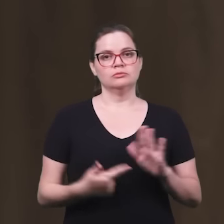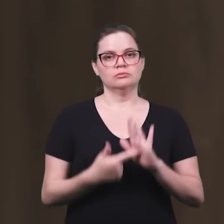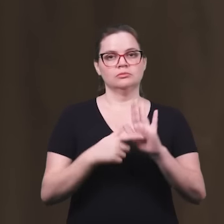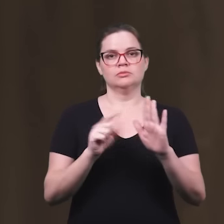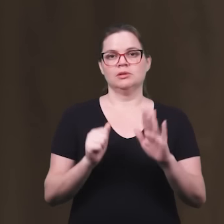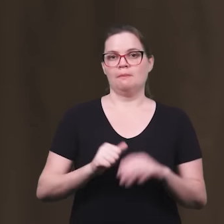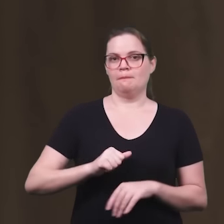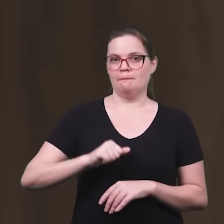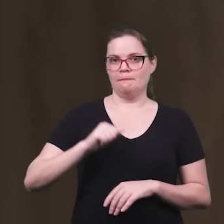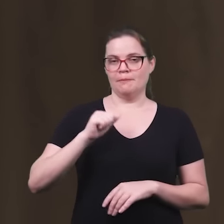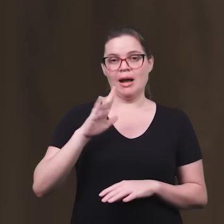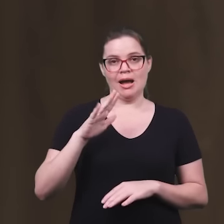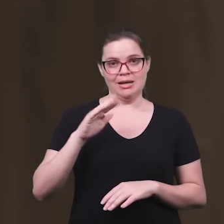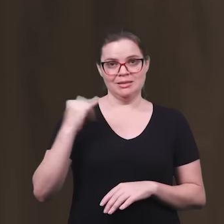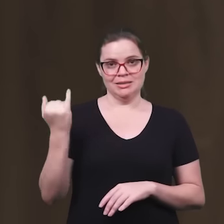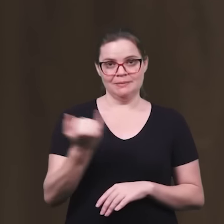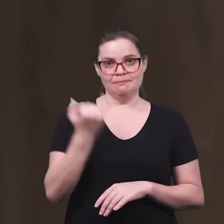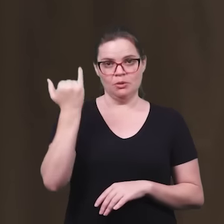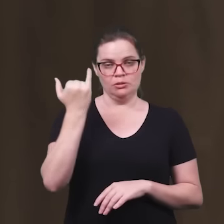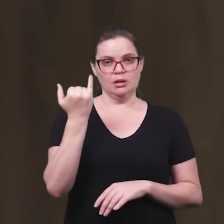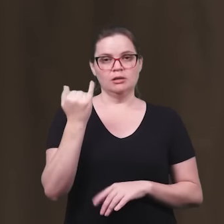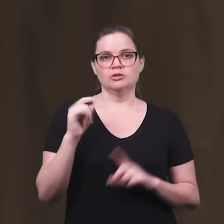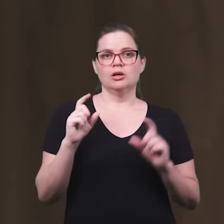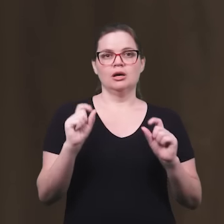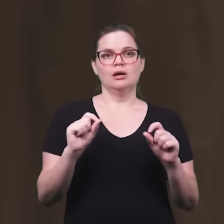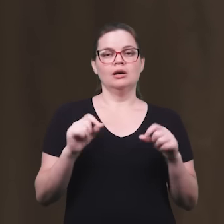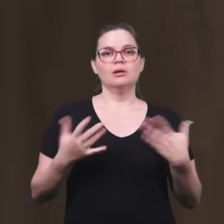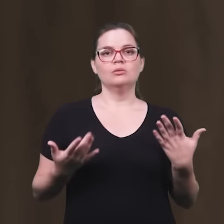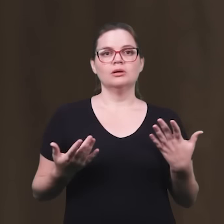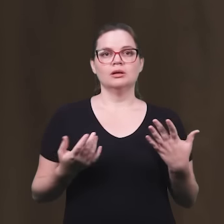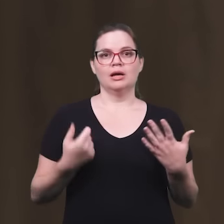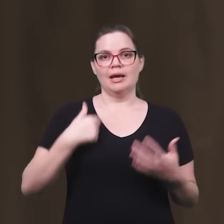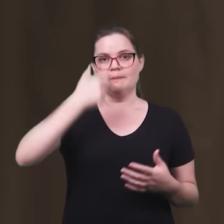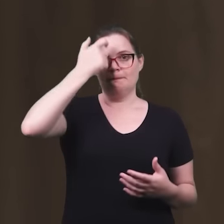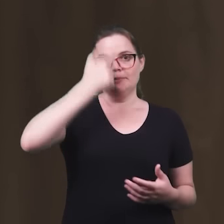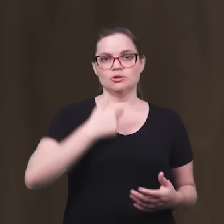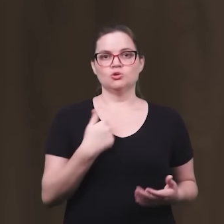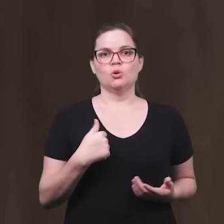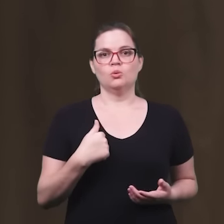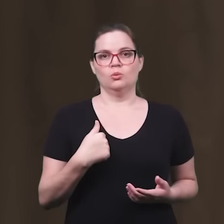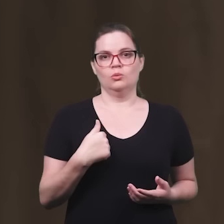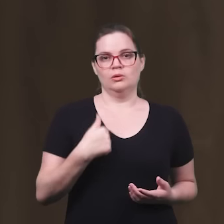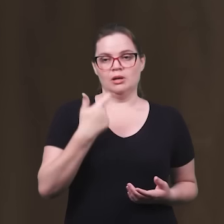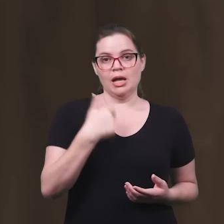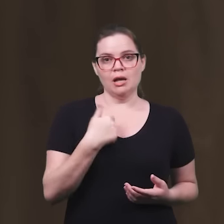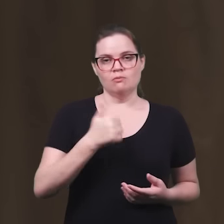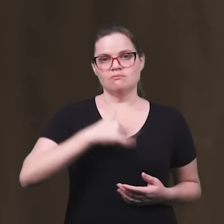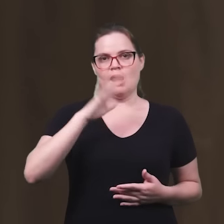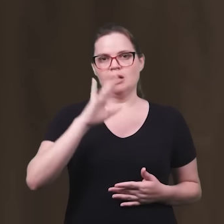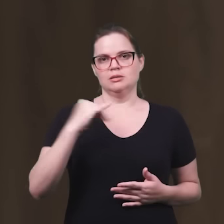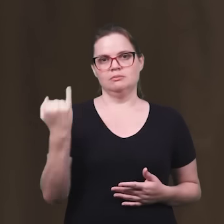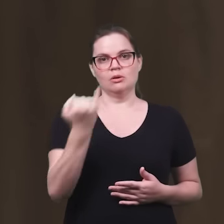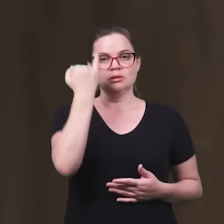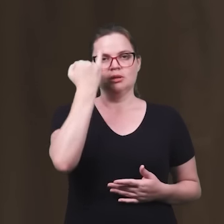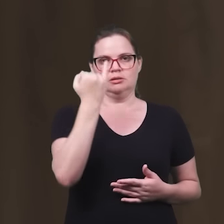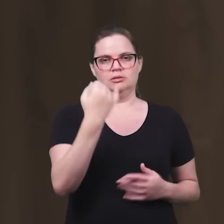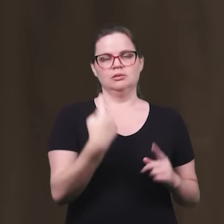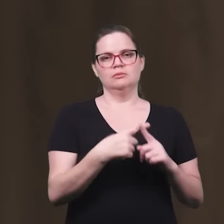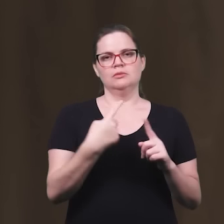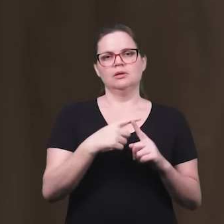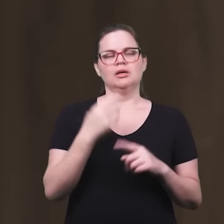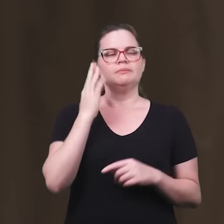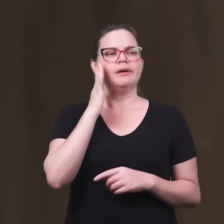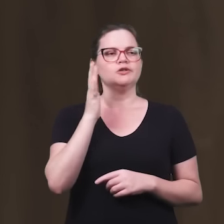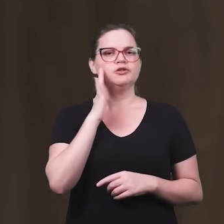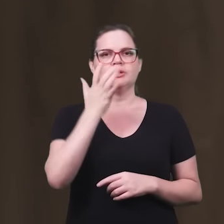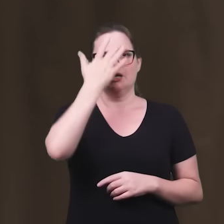mais importante do que esse tipo de identidade é a identidade da própria pessoa. Pensa naquela pessoa que